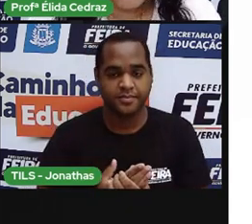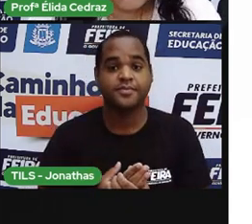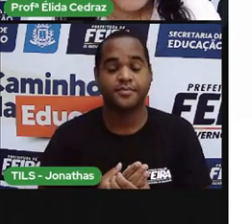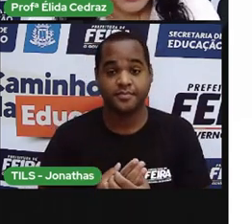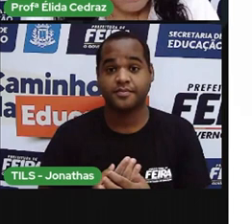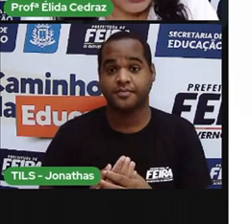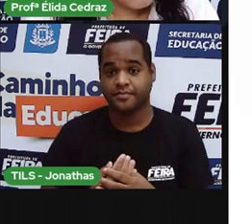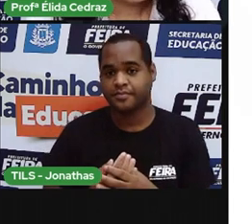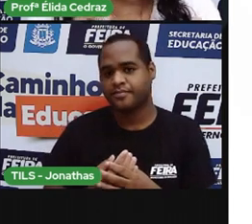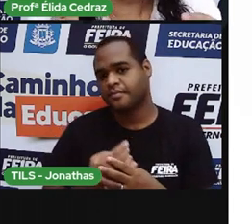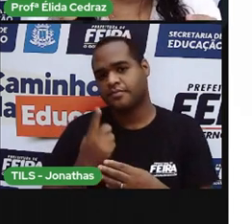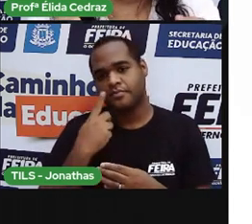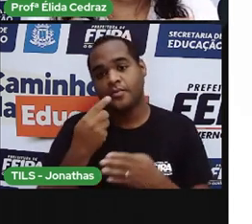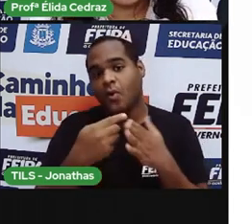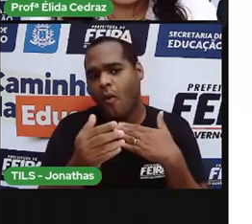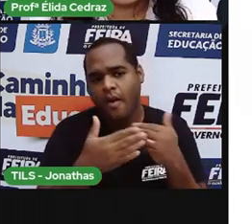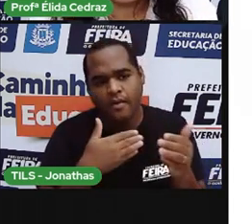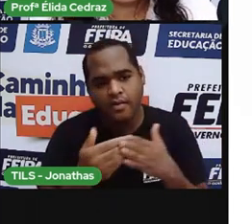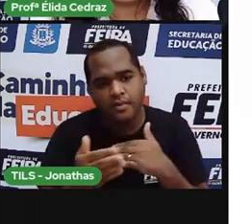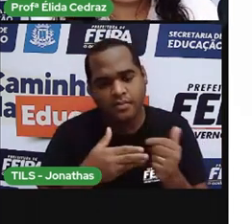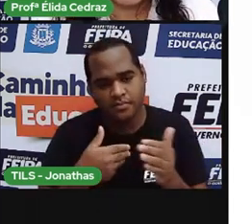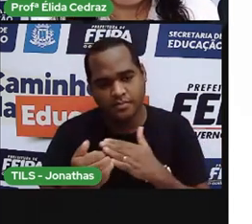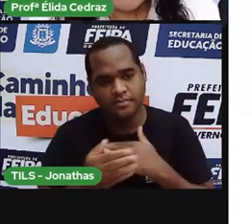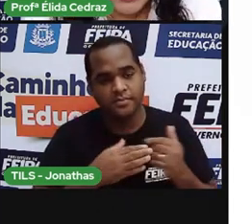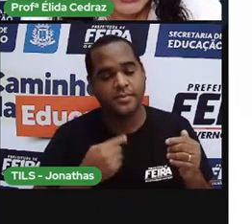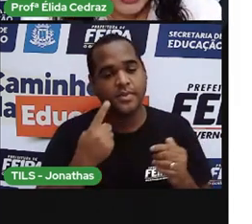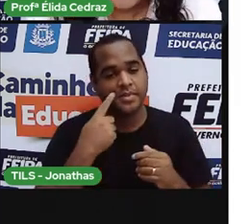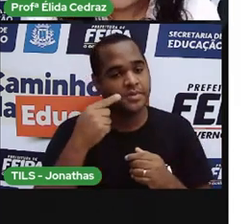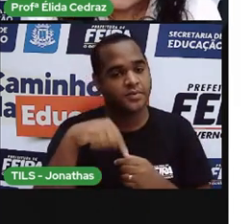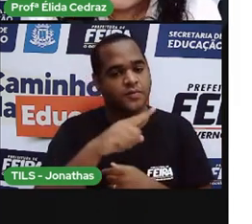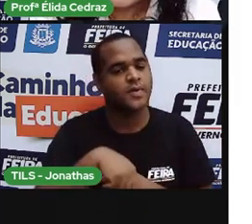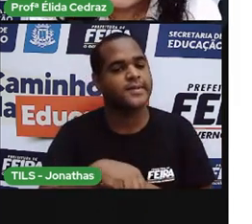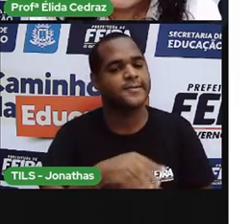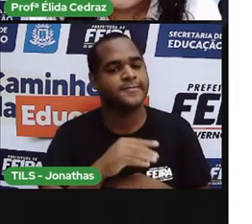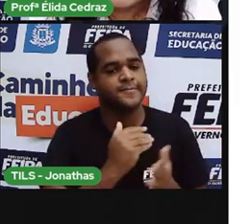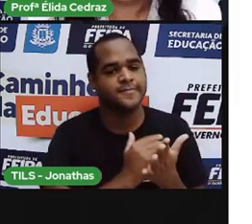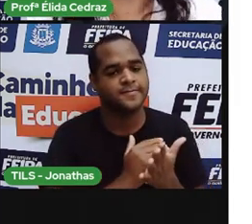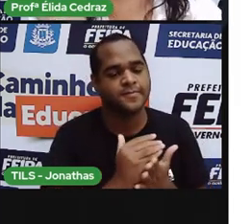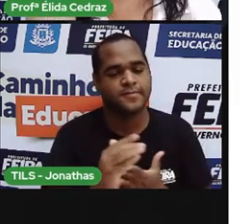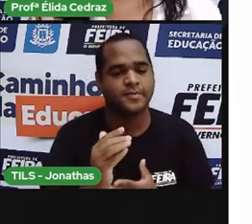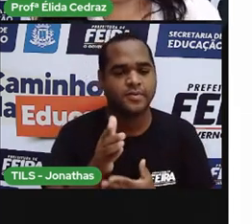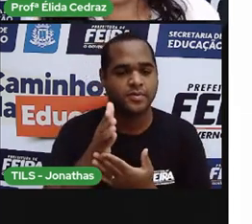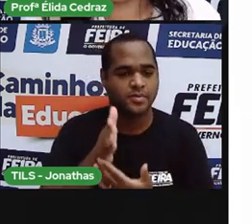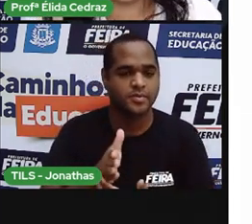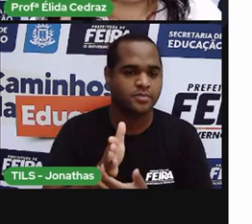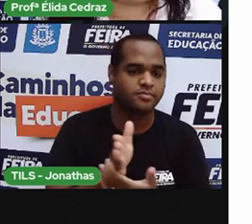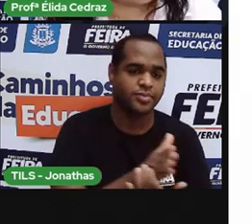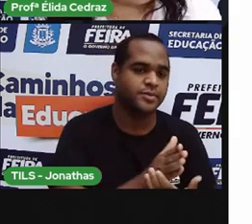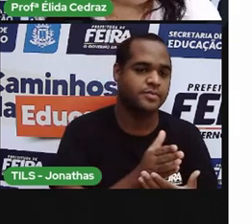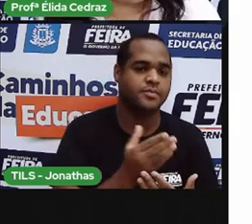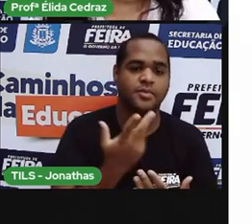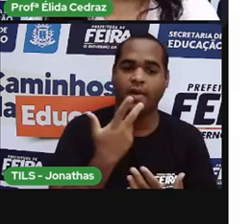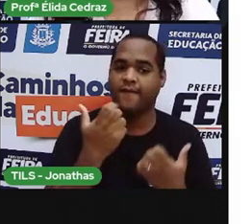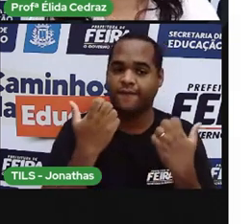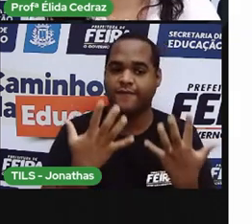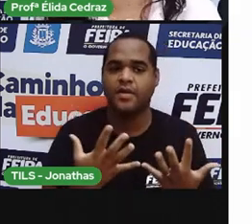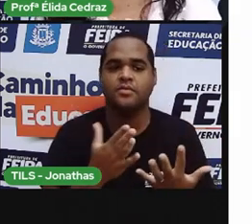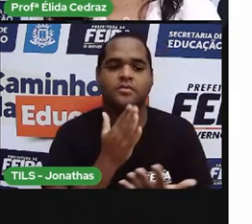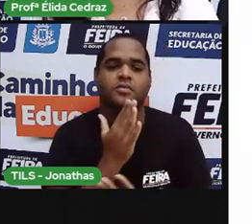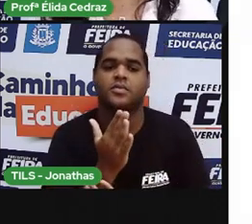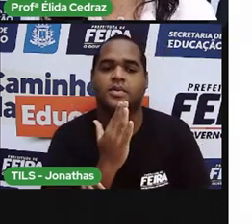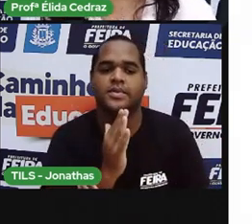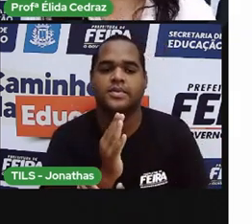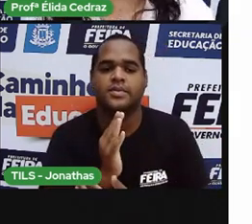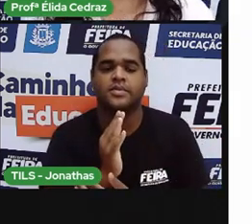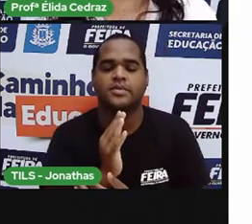qualquer coisa, nós colocamos as palavrinhas coladinhas como se fosse uma só. E